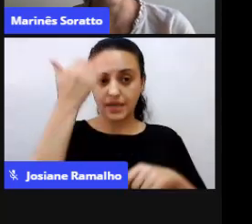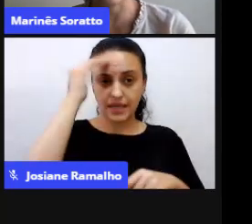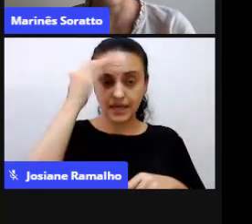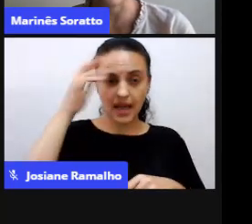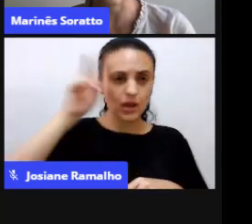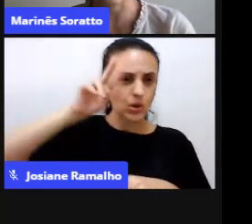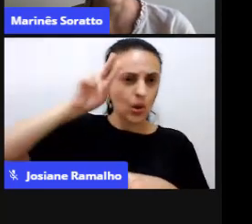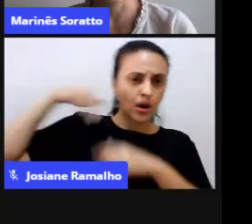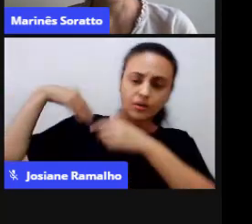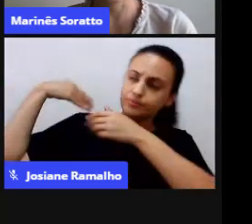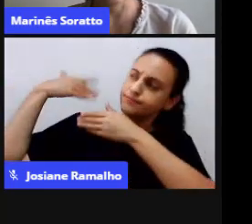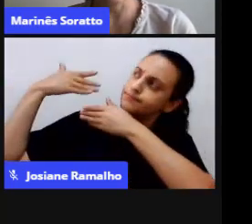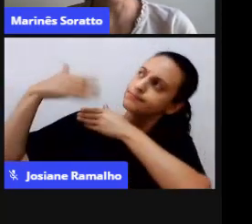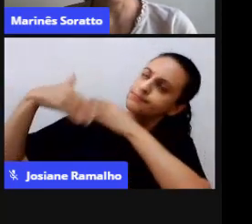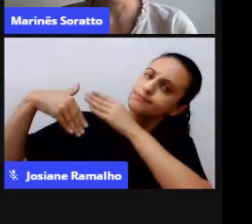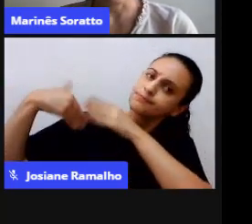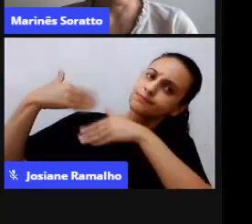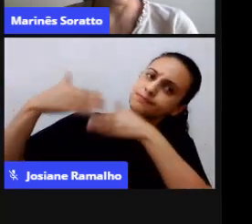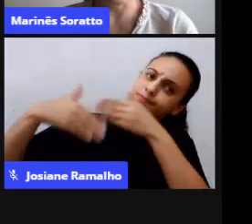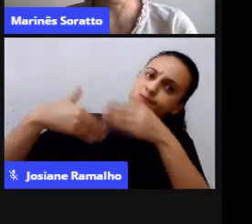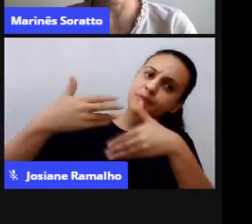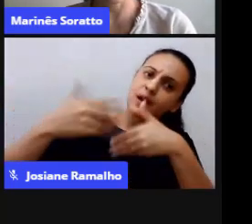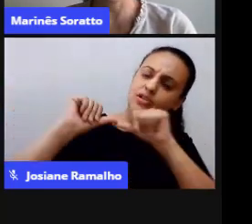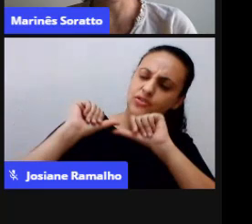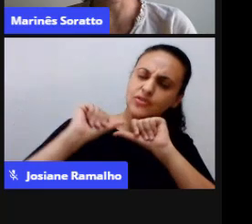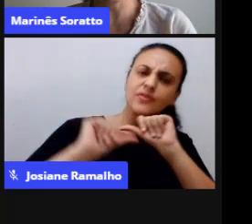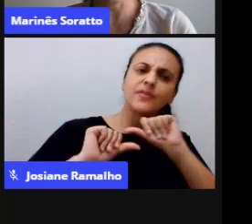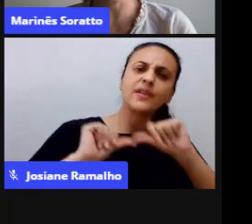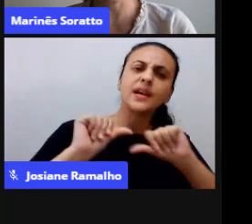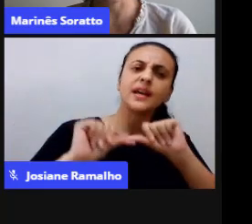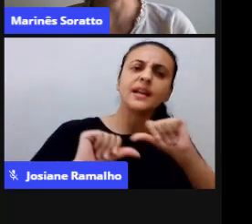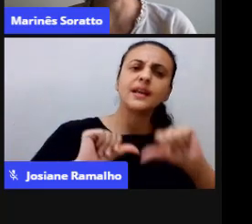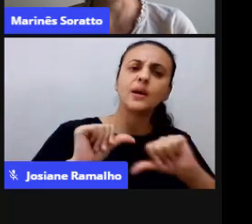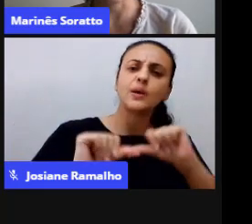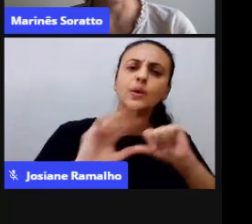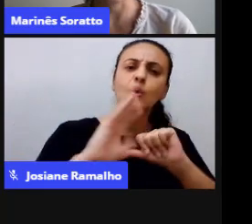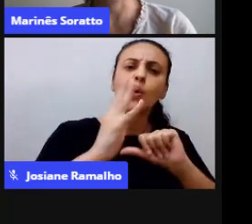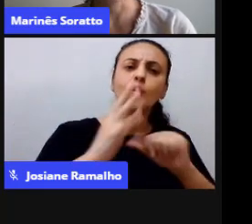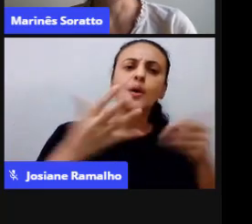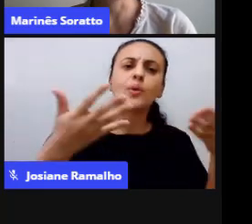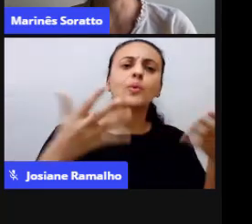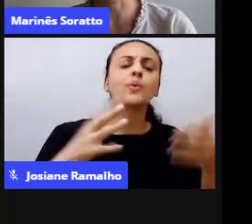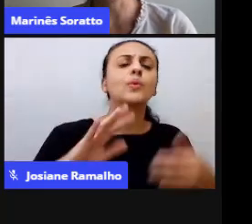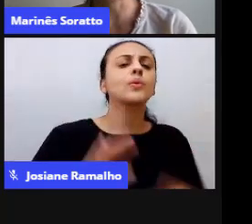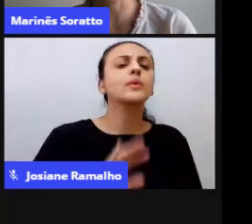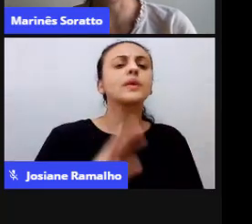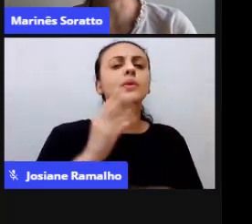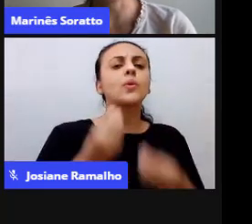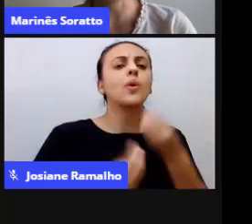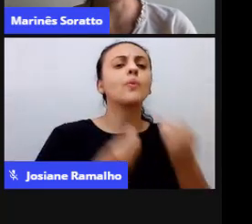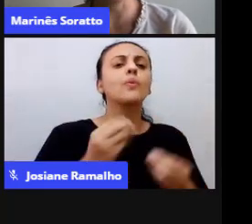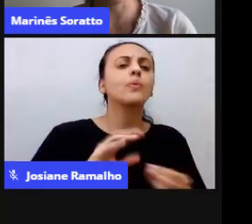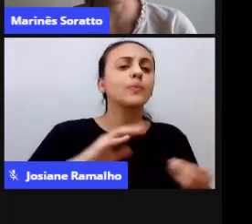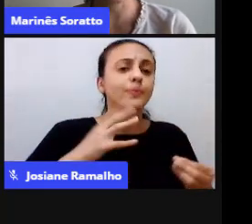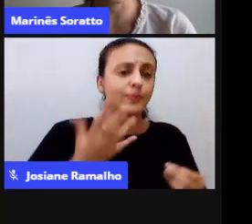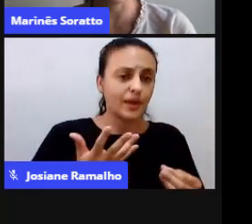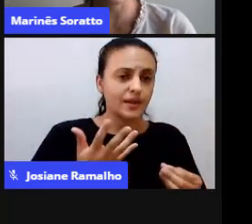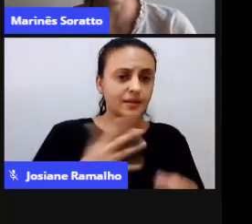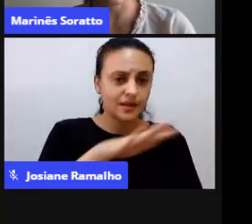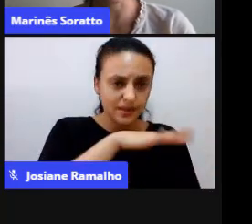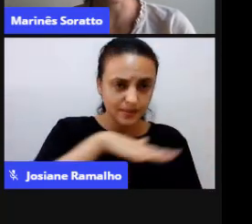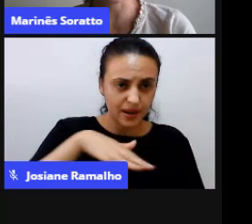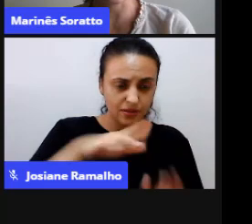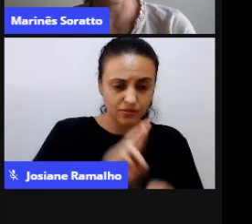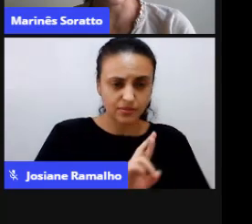historicamente como as diferenças são e continuam sendo construídas no espaço de representação que